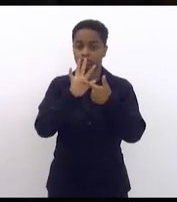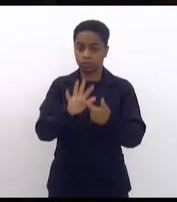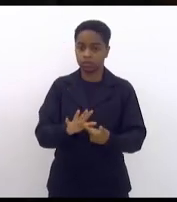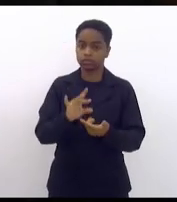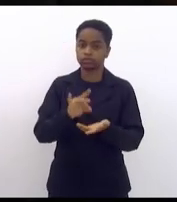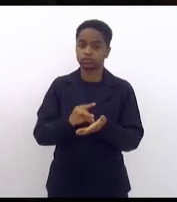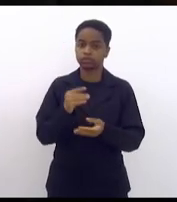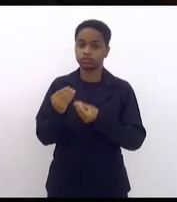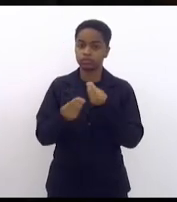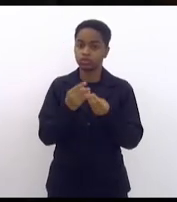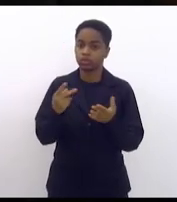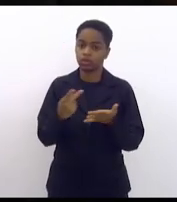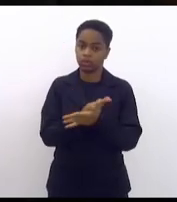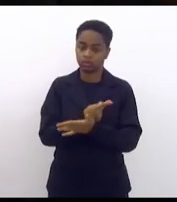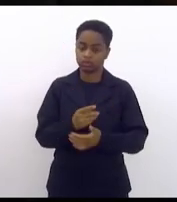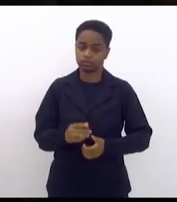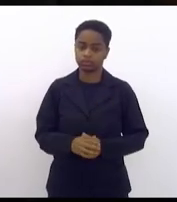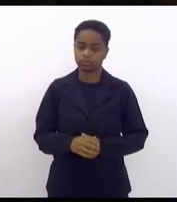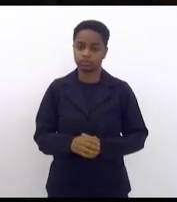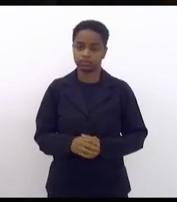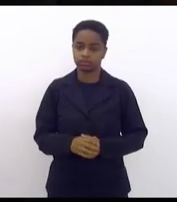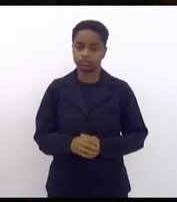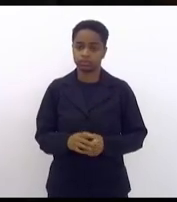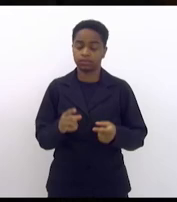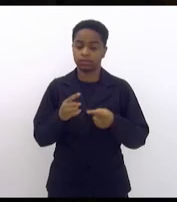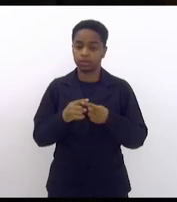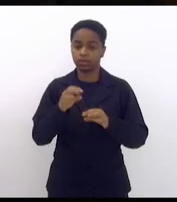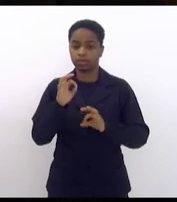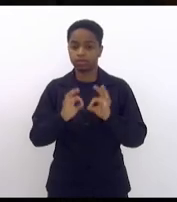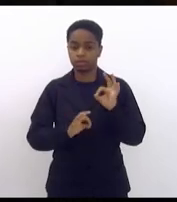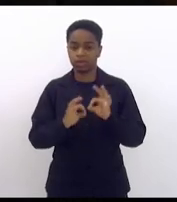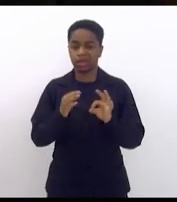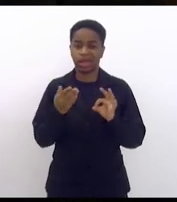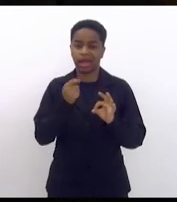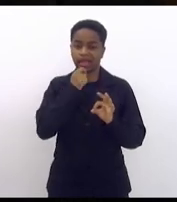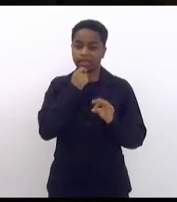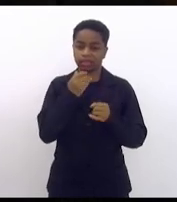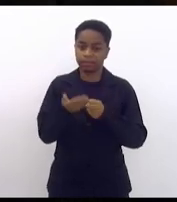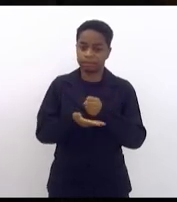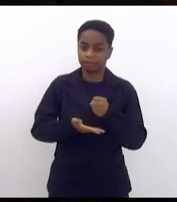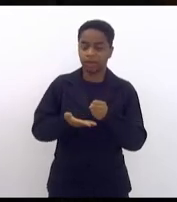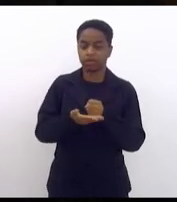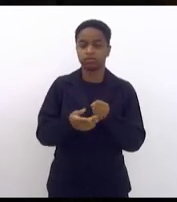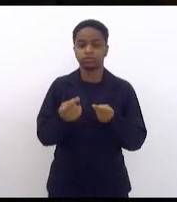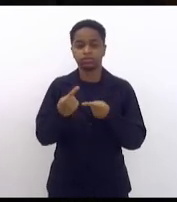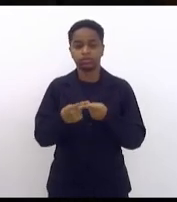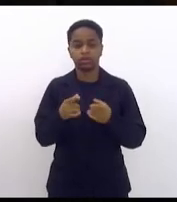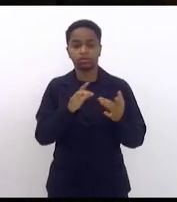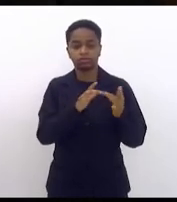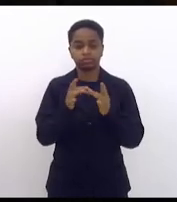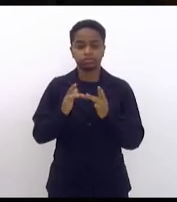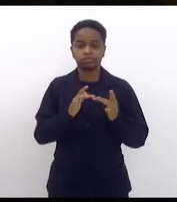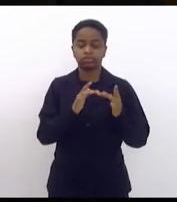dessas insuficiências. É um plano ainda muito superficial, que articula pouco um conjunto de intenções